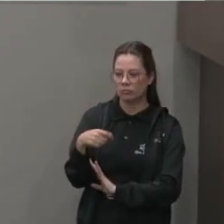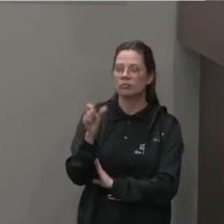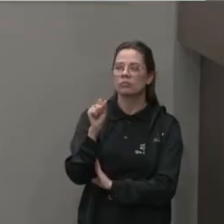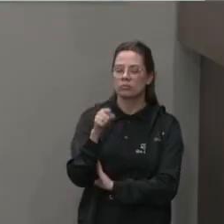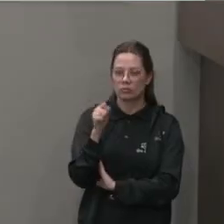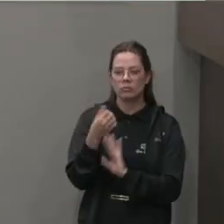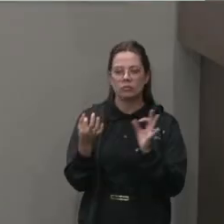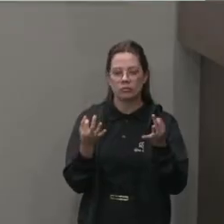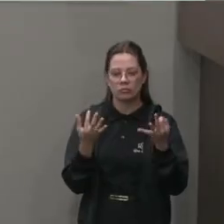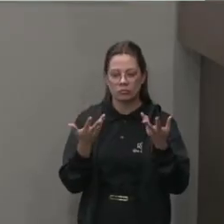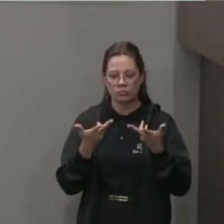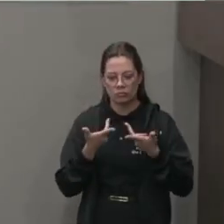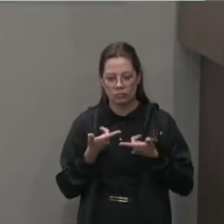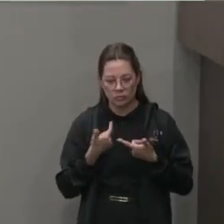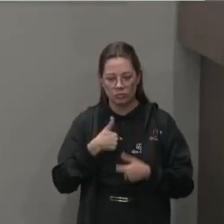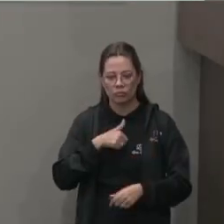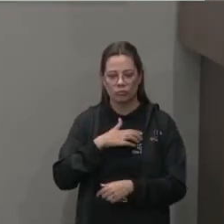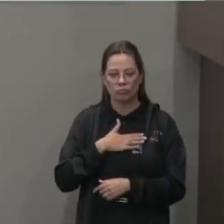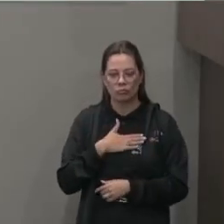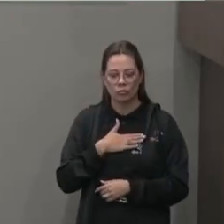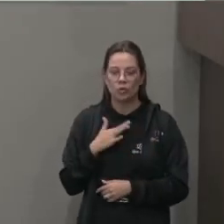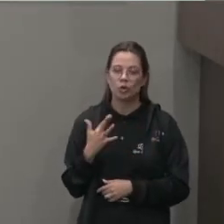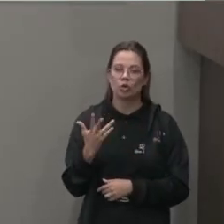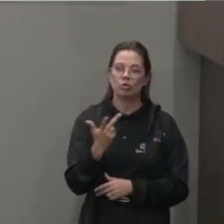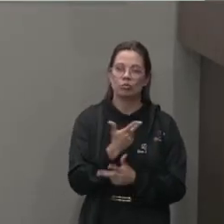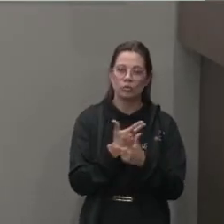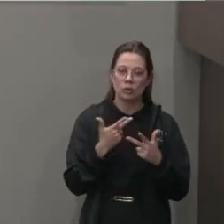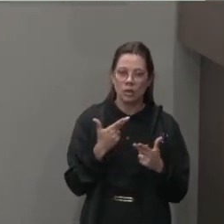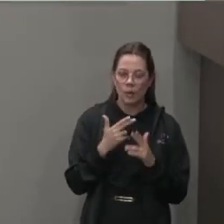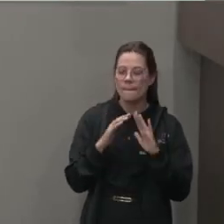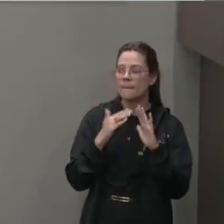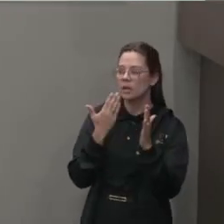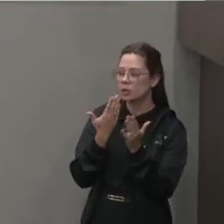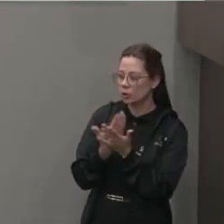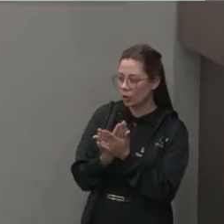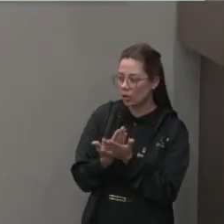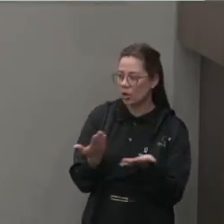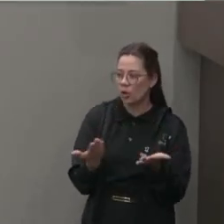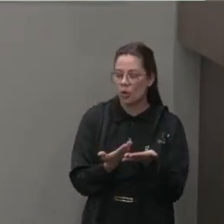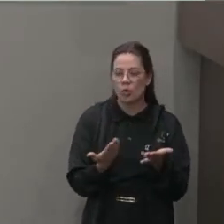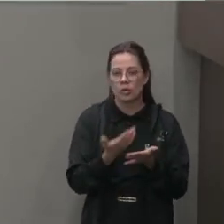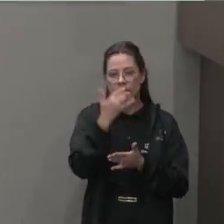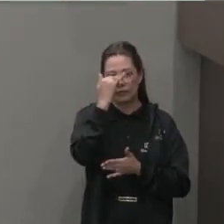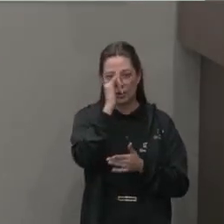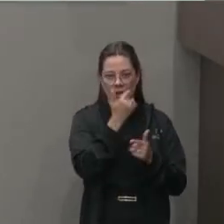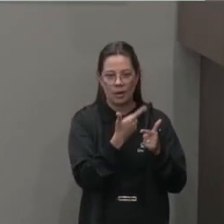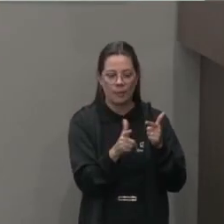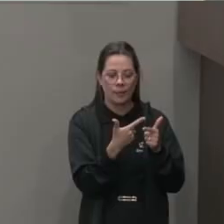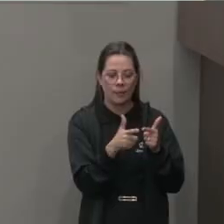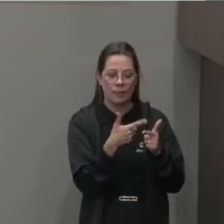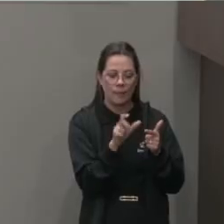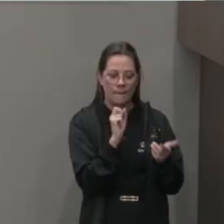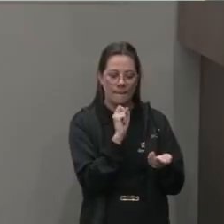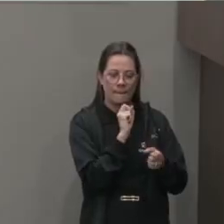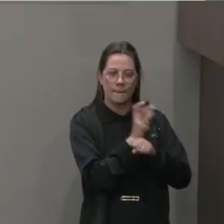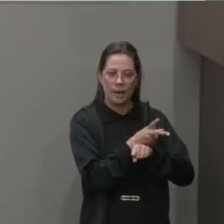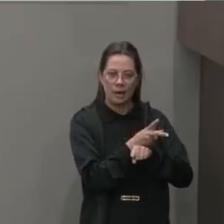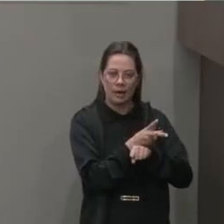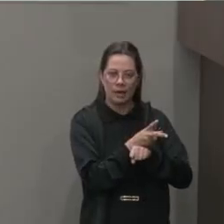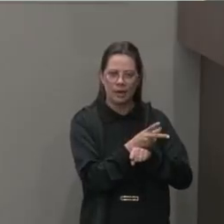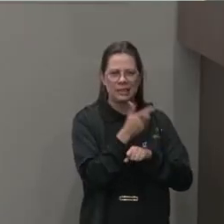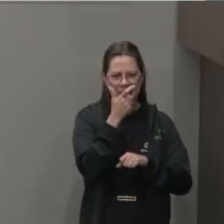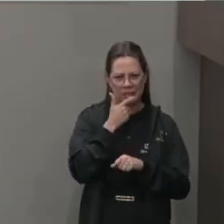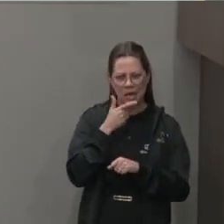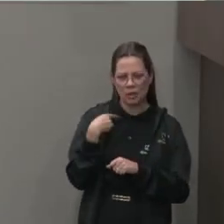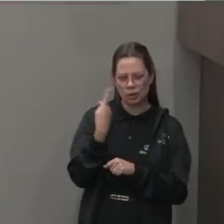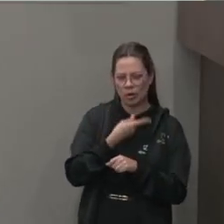é maravilhoso. Eu gostaria que toda a contrapartida fosse uma escola, hoje eu não teria problema de vaga. Mas daí eu te pergunto, será que eu ia estar onde é que nós estamos